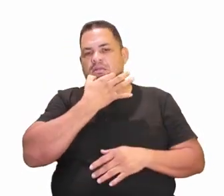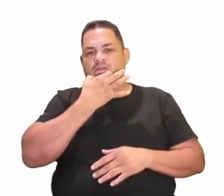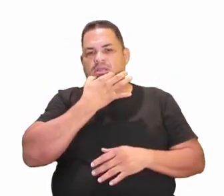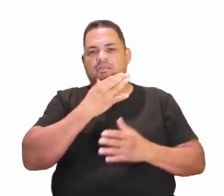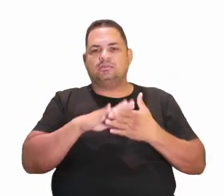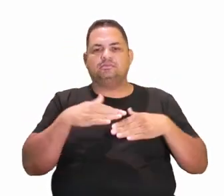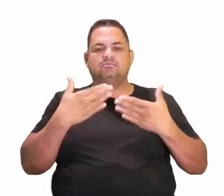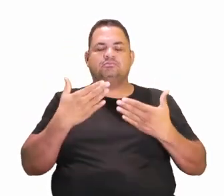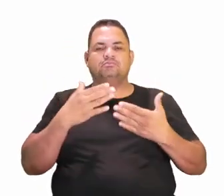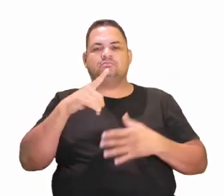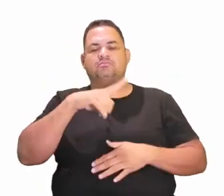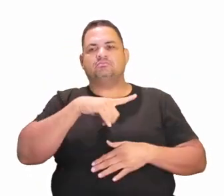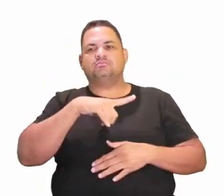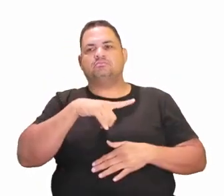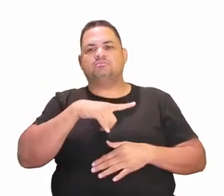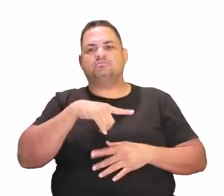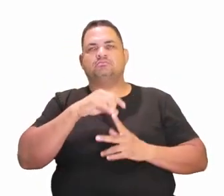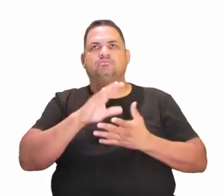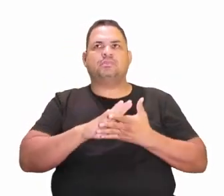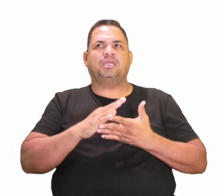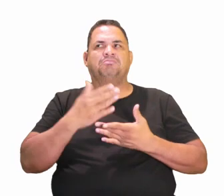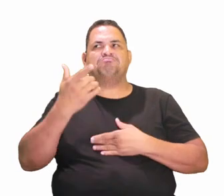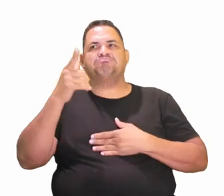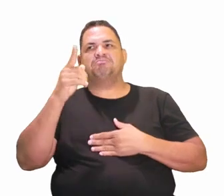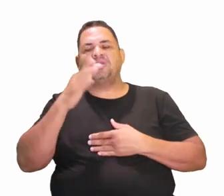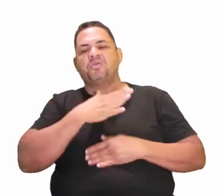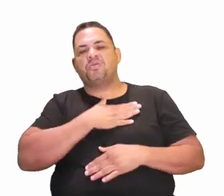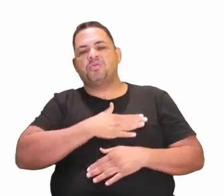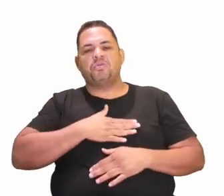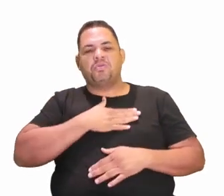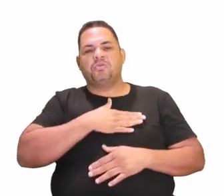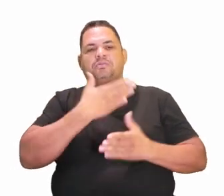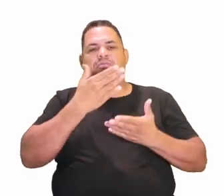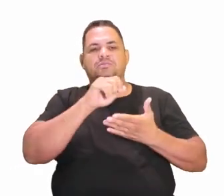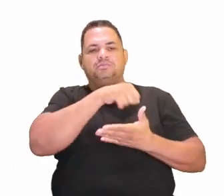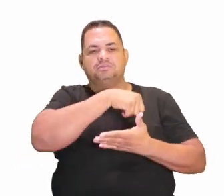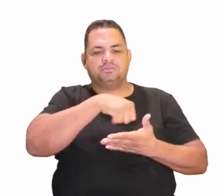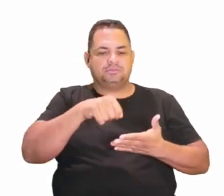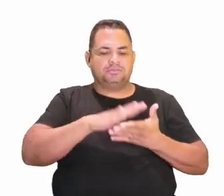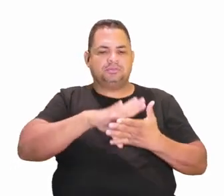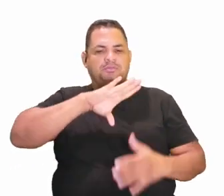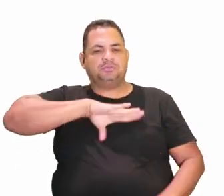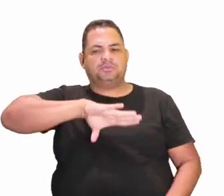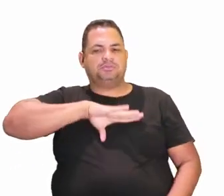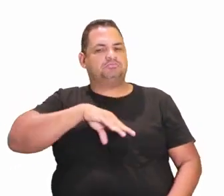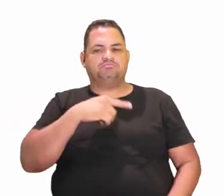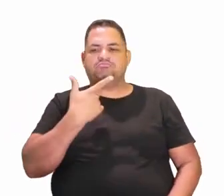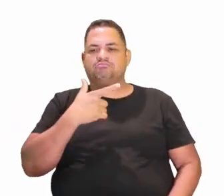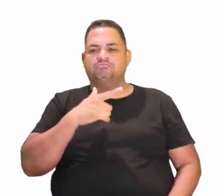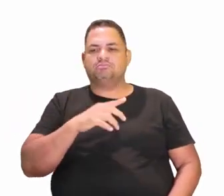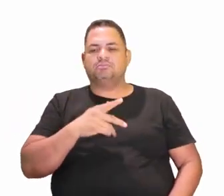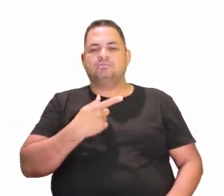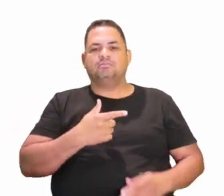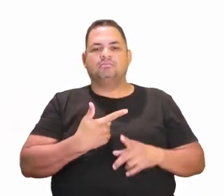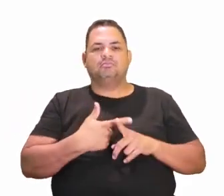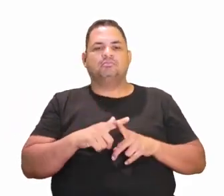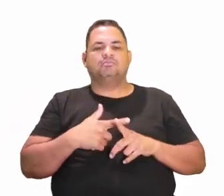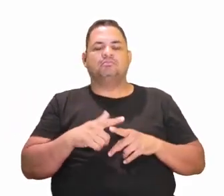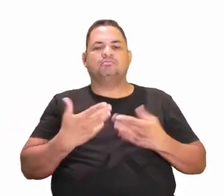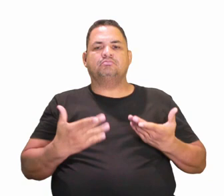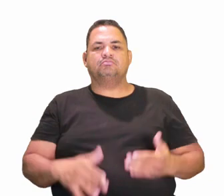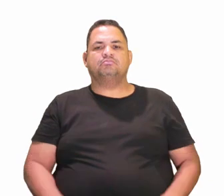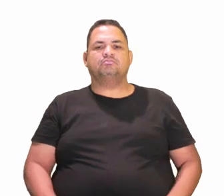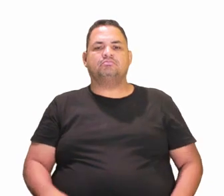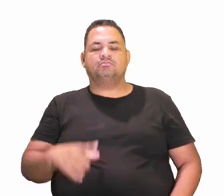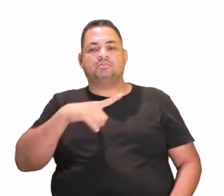na aula. Eu tenho uma celebração X que eu gosto. Colocava ela aqui em português sem problema nenhum. Tá? Ou se você tivesse